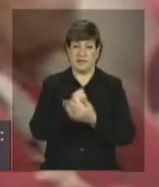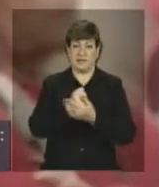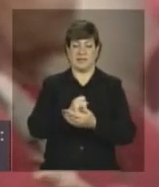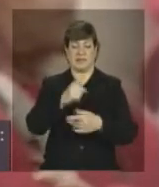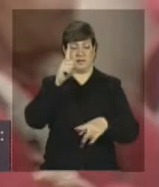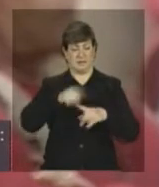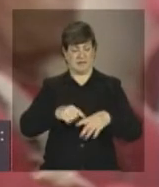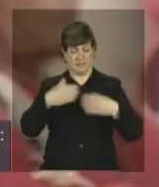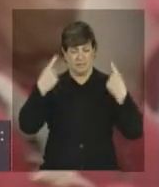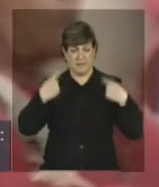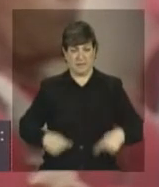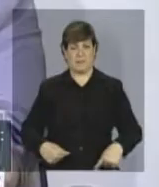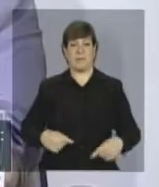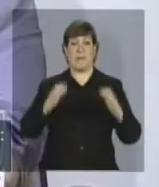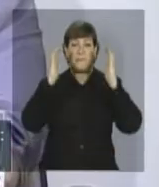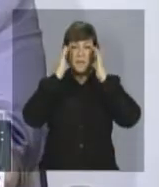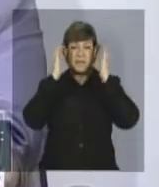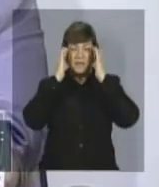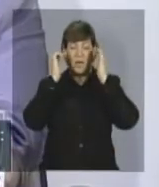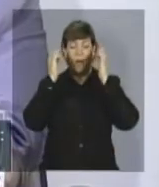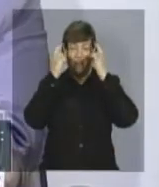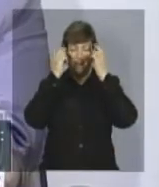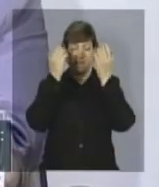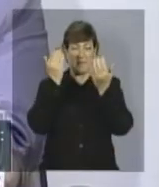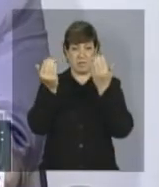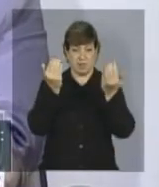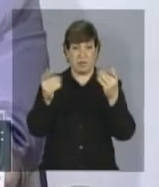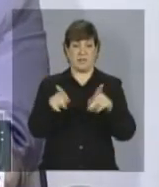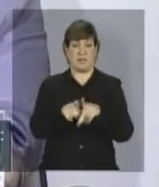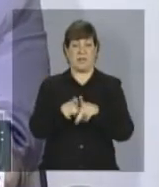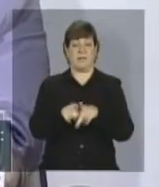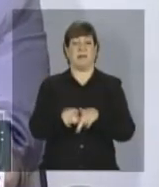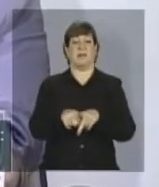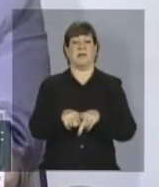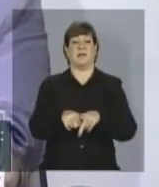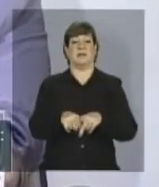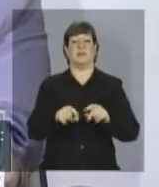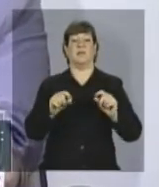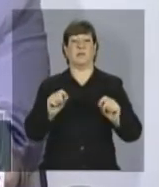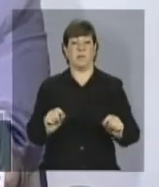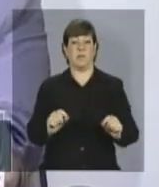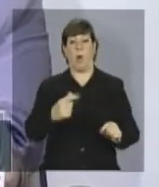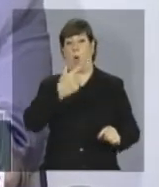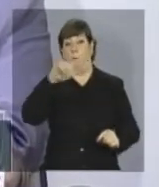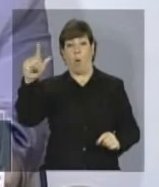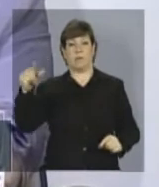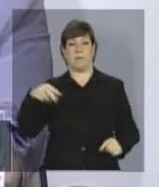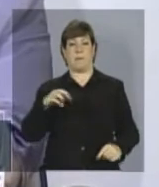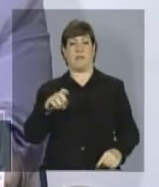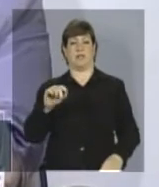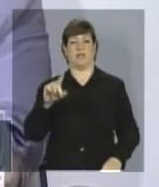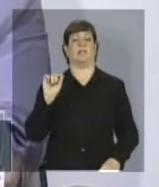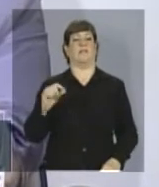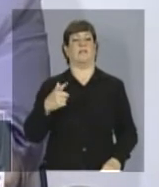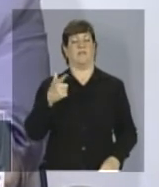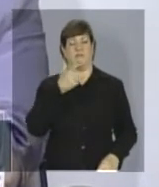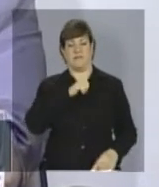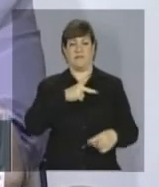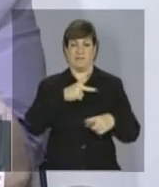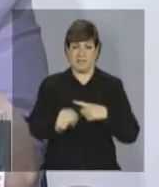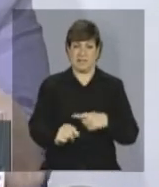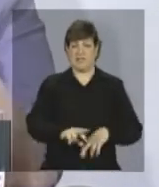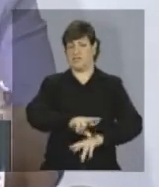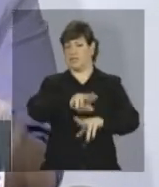física, mental, psicológica, que supõe, entre outras medidas, o enfrentamento das